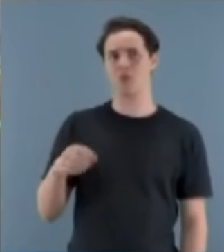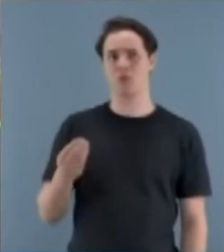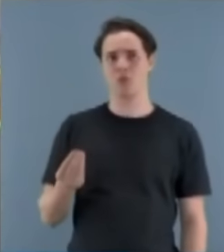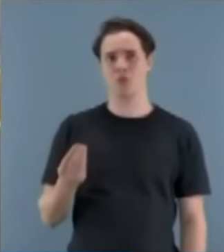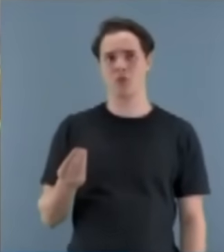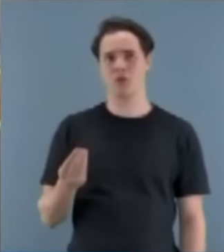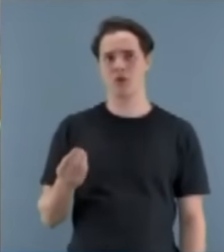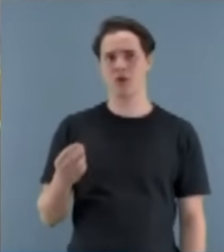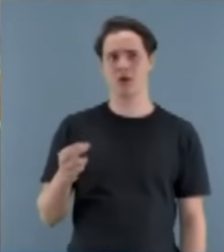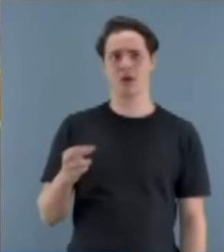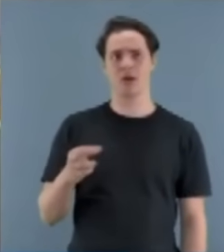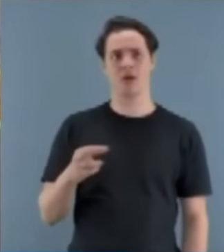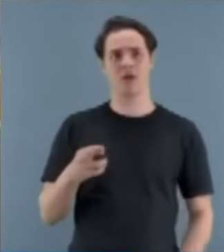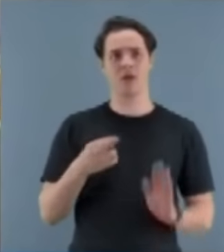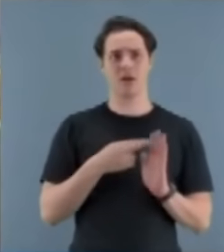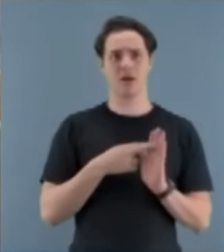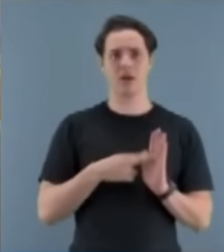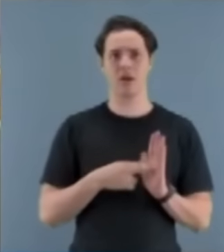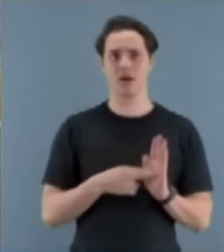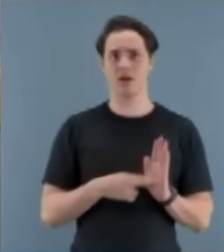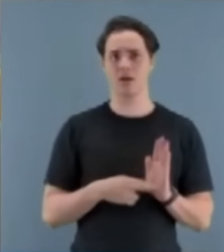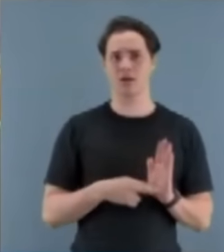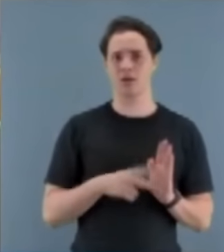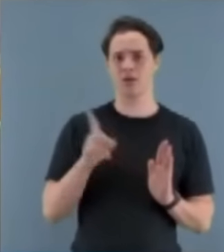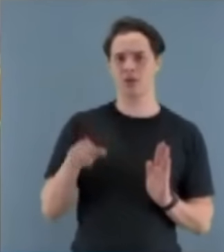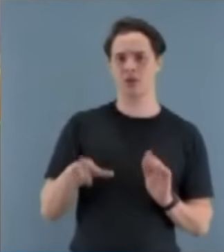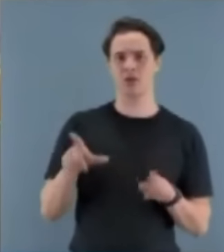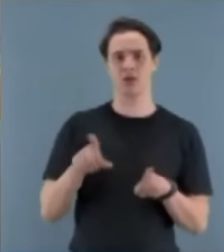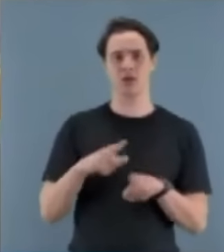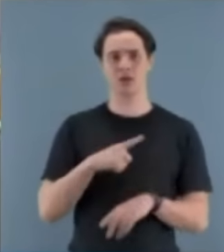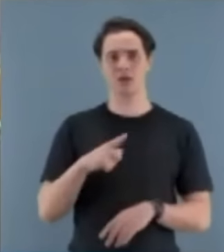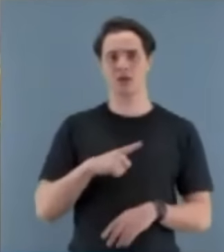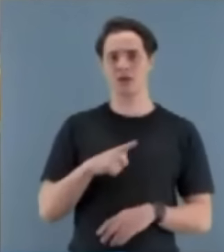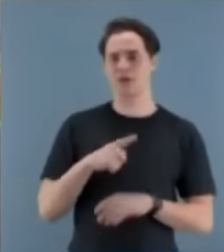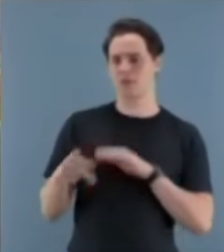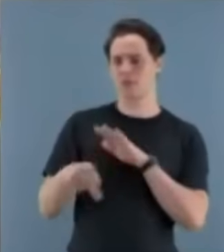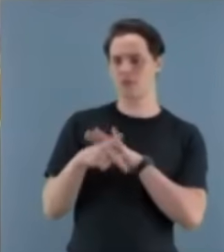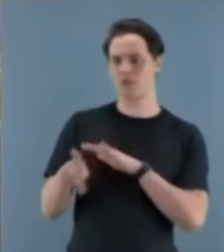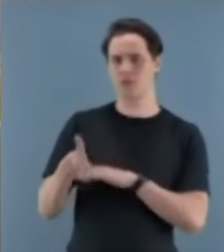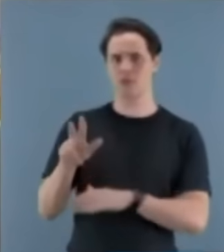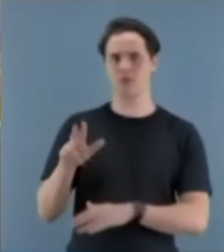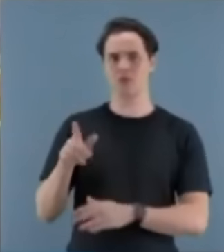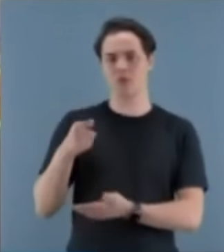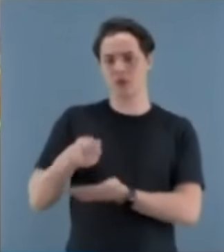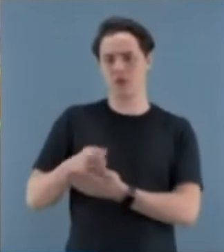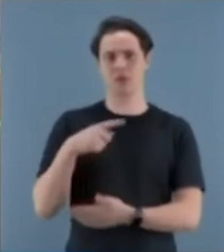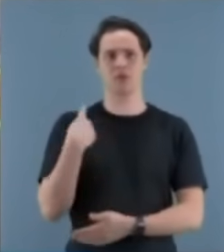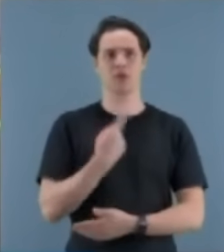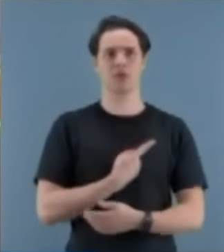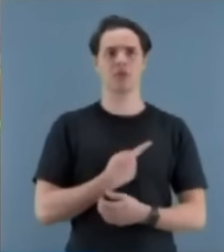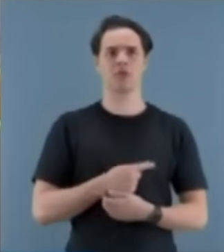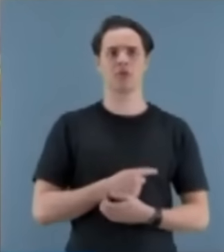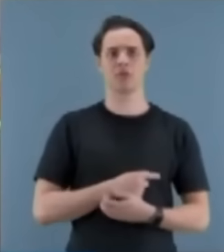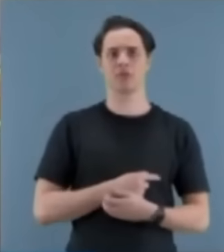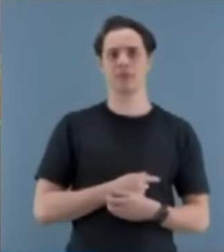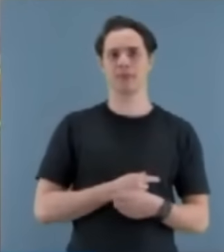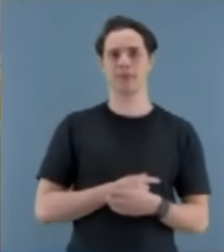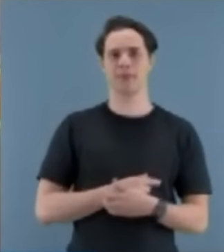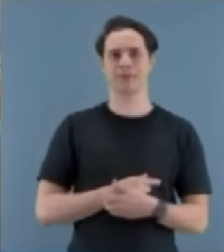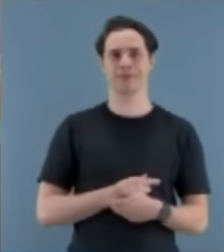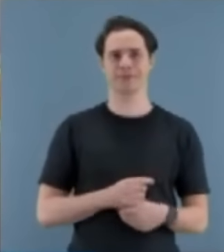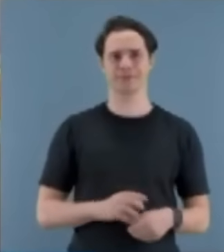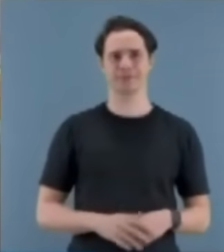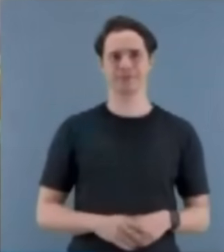A regra dos reis é faculdade para a população, mas é obrigatoriedade para nós. Nós temos